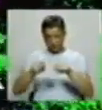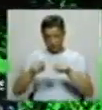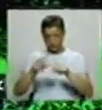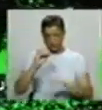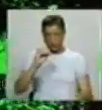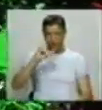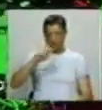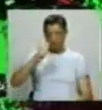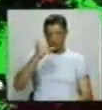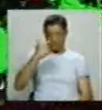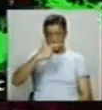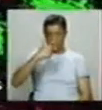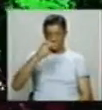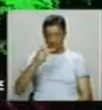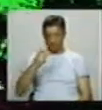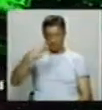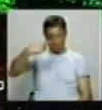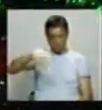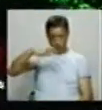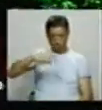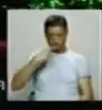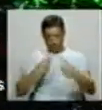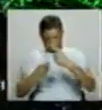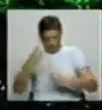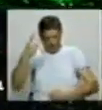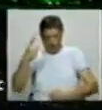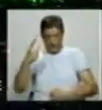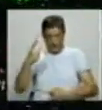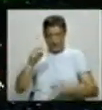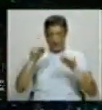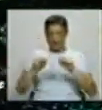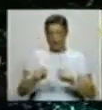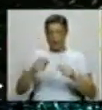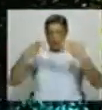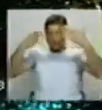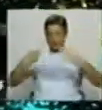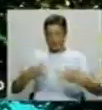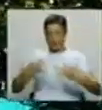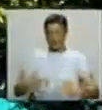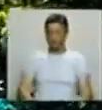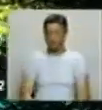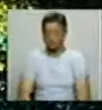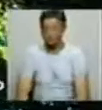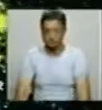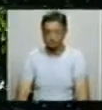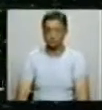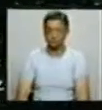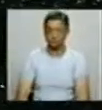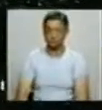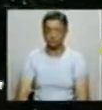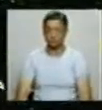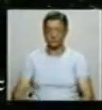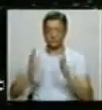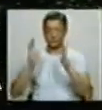órbita completamente excêntrica, completamente estranha. E temos então aqui a confirmação de algo que nós suspeitamos que também já aconteceu